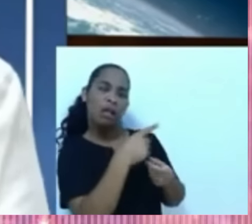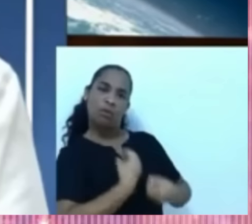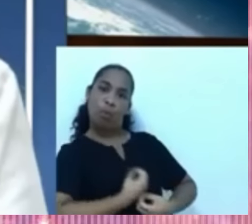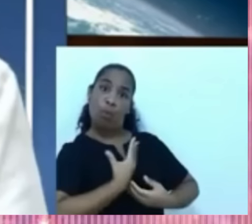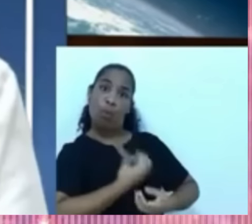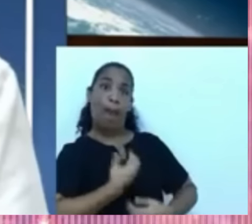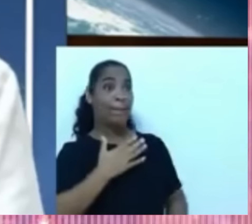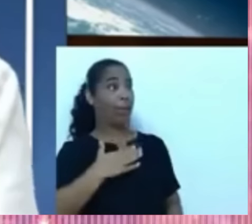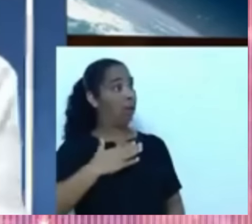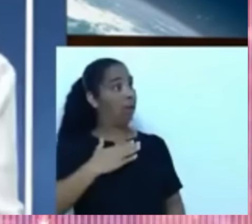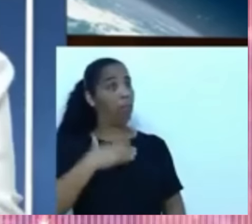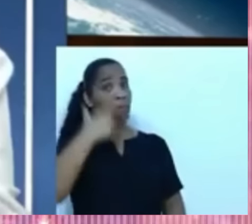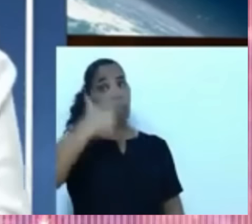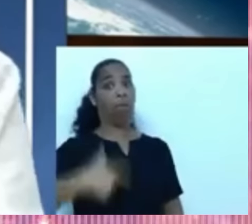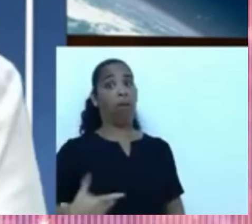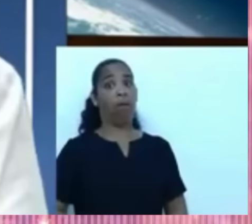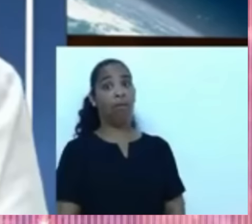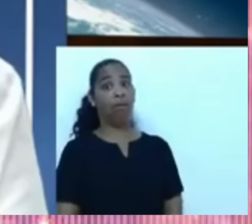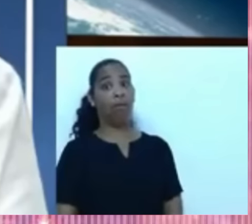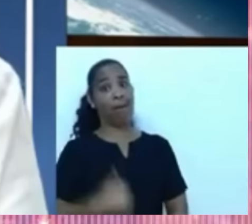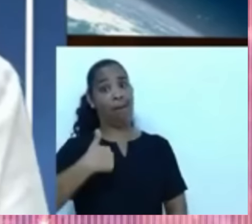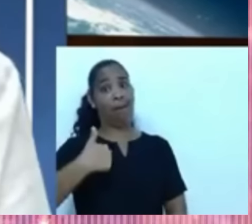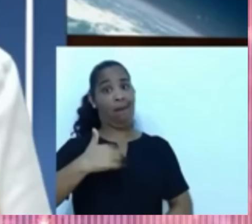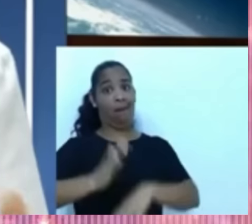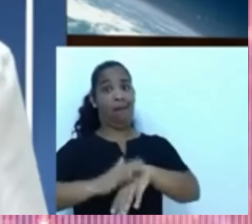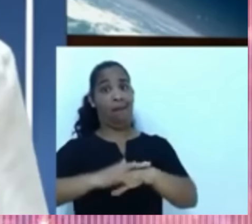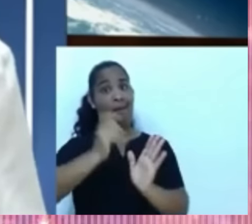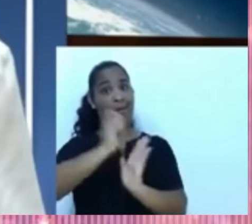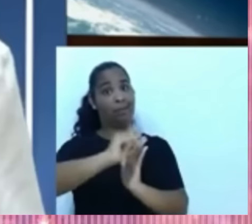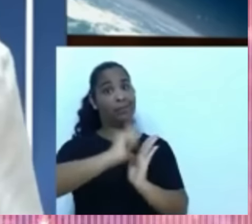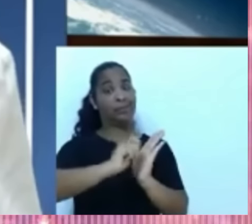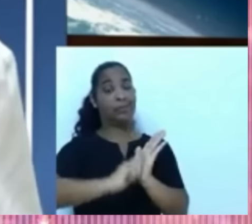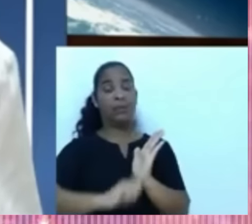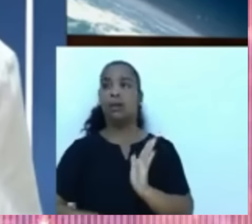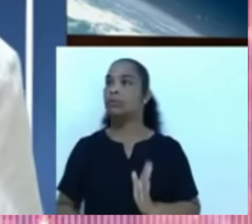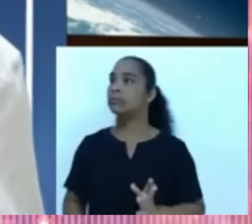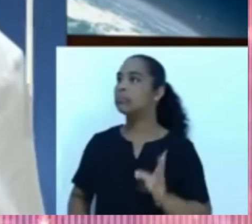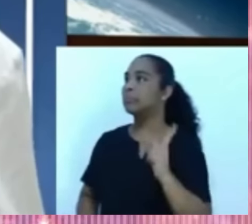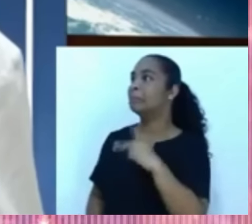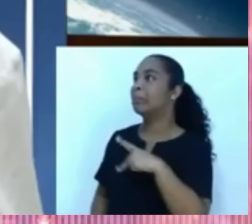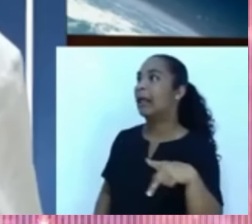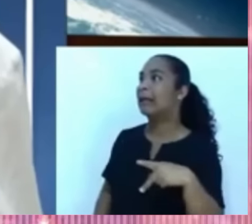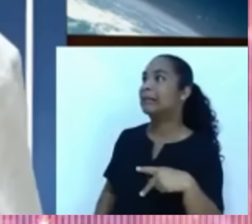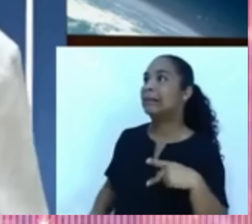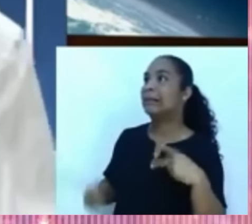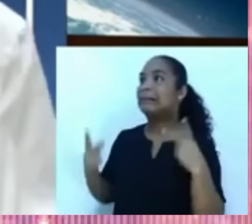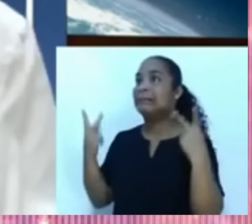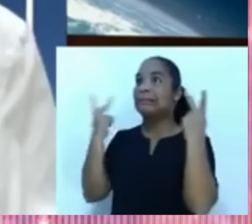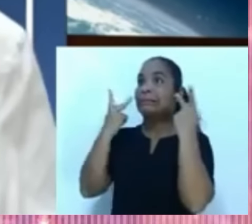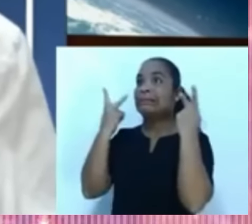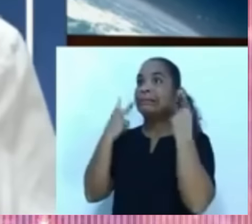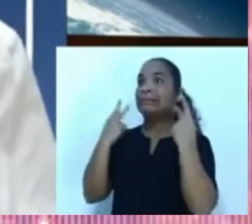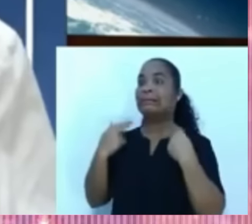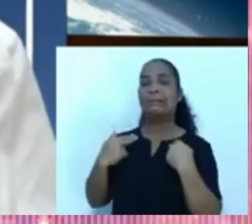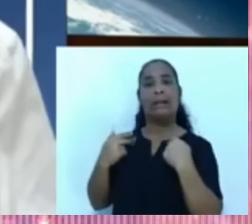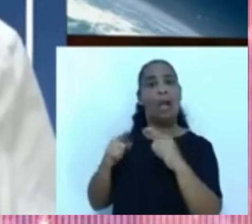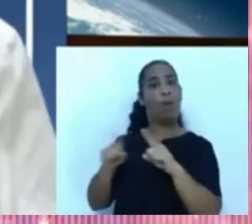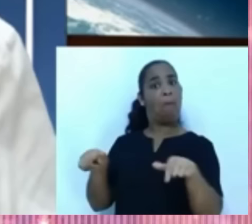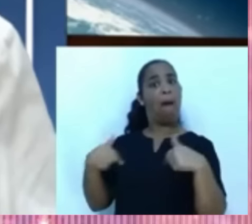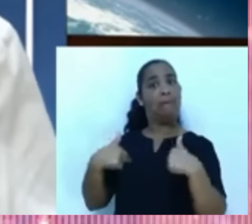meu fui eu quem o fez o Presidente da República ficou aturdido mas eu